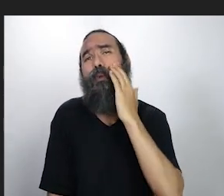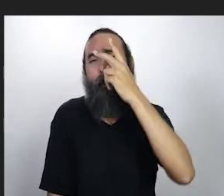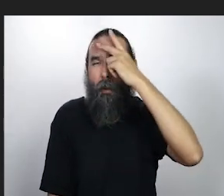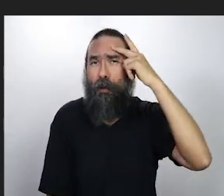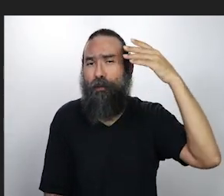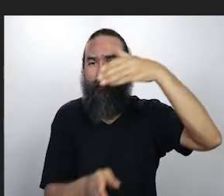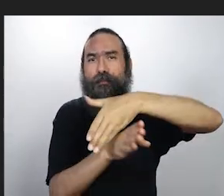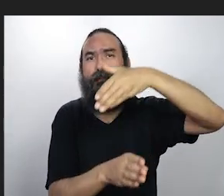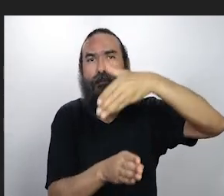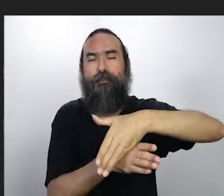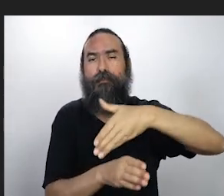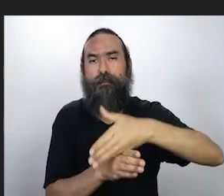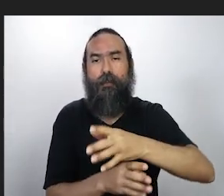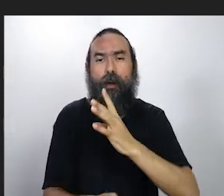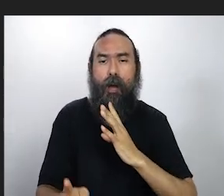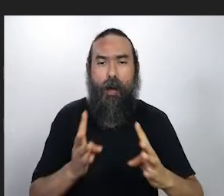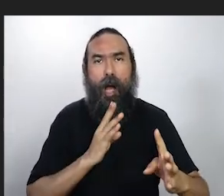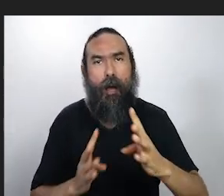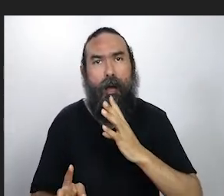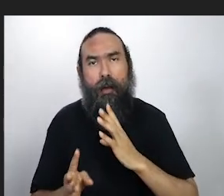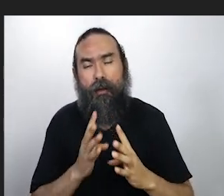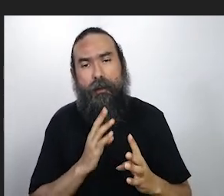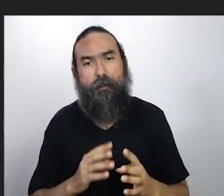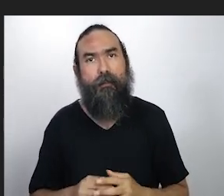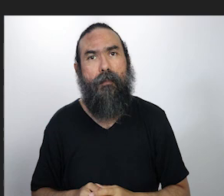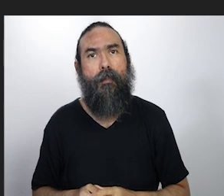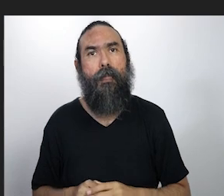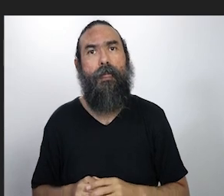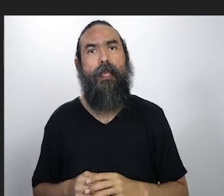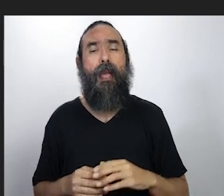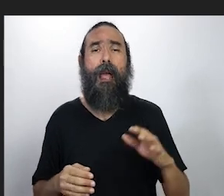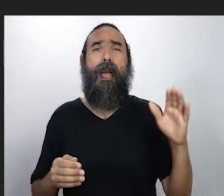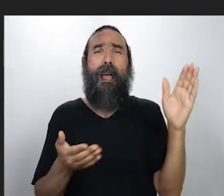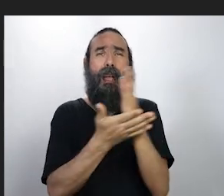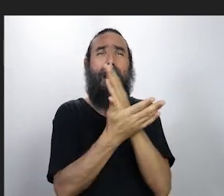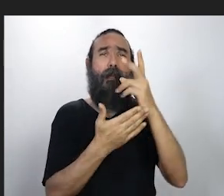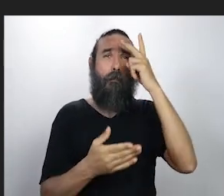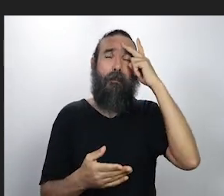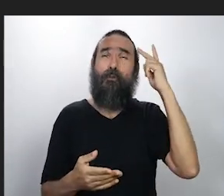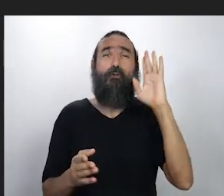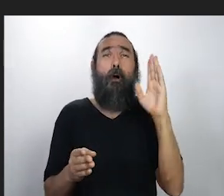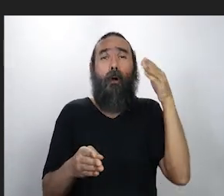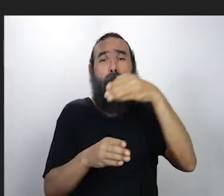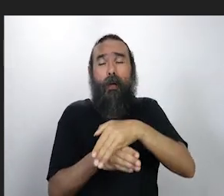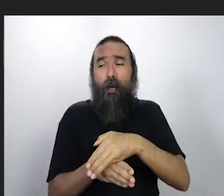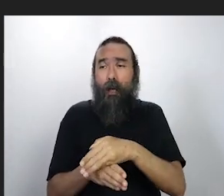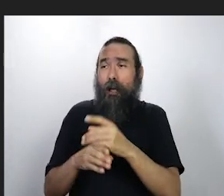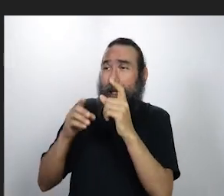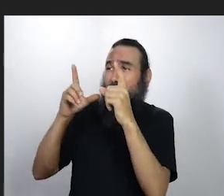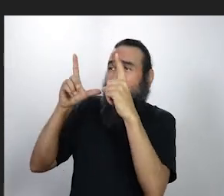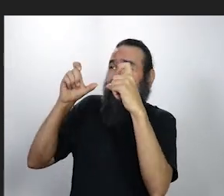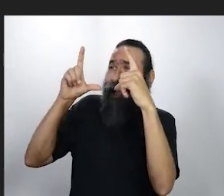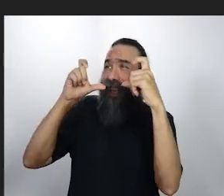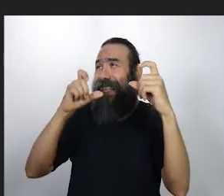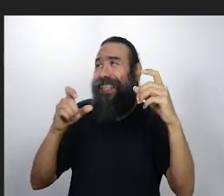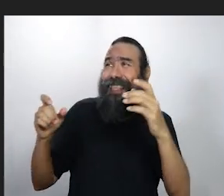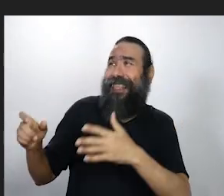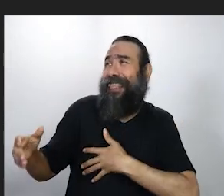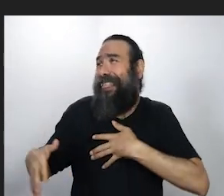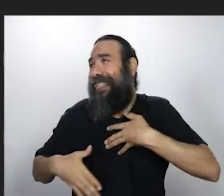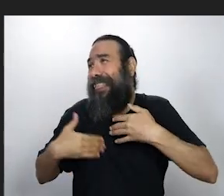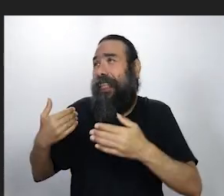uma foto, e saíam de lá emocionadas, e dizendo que iam continuar, e depois, inclusive, iam para as